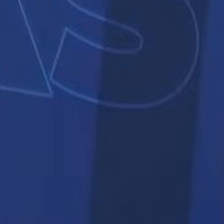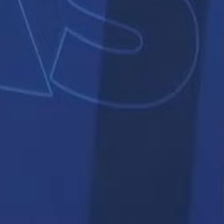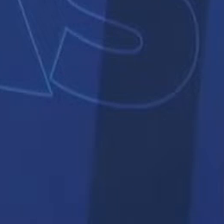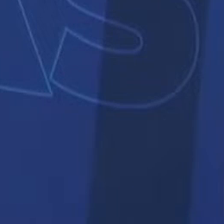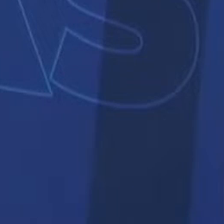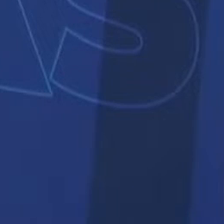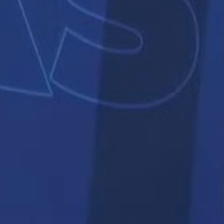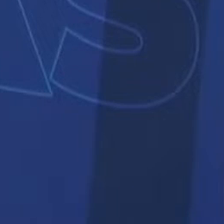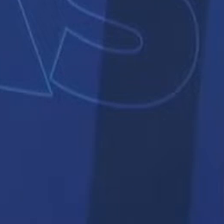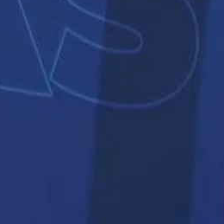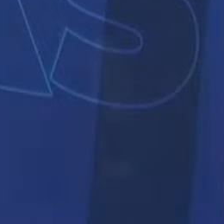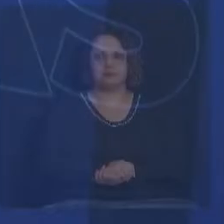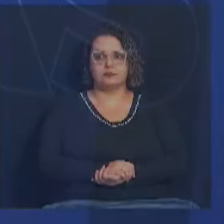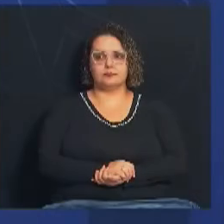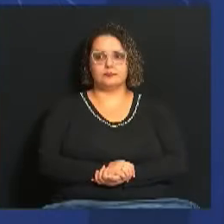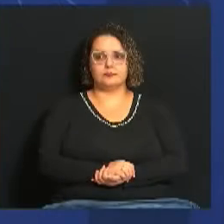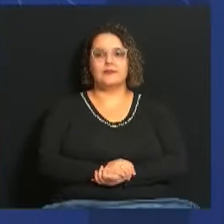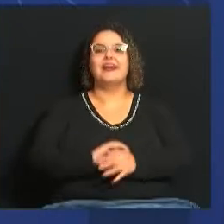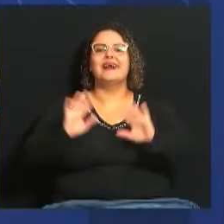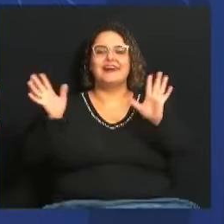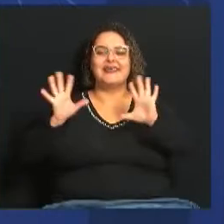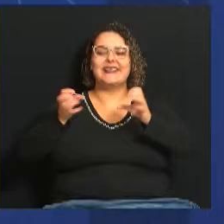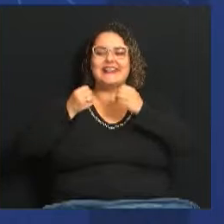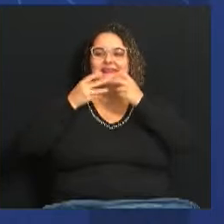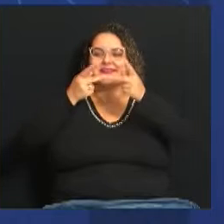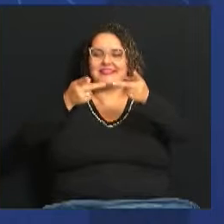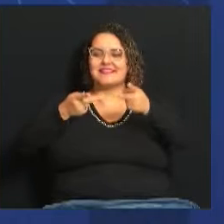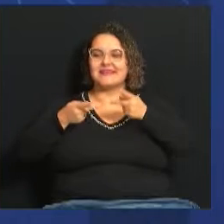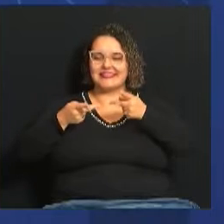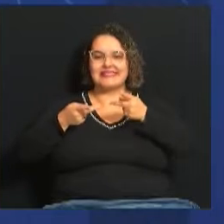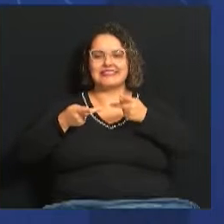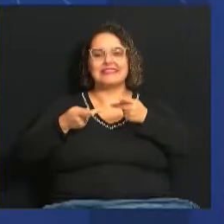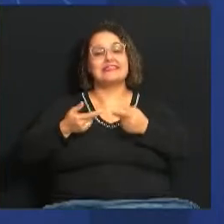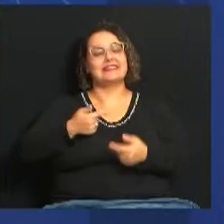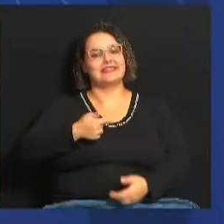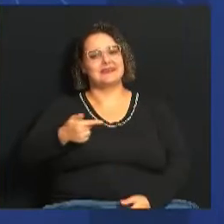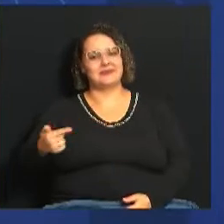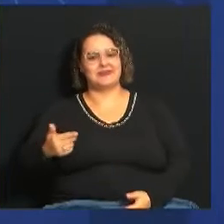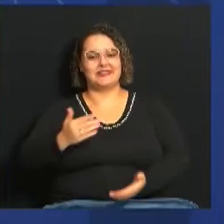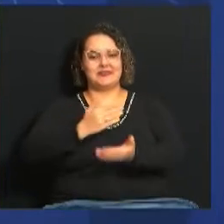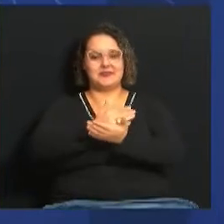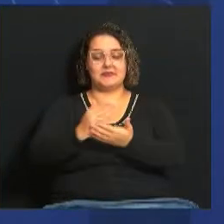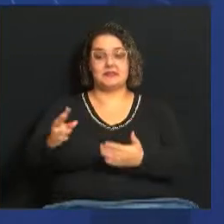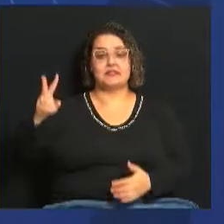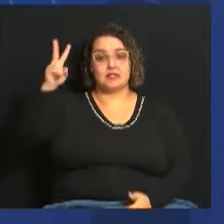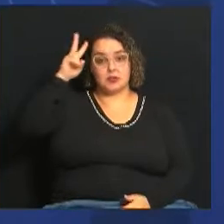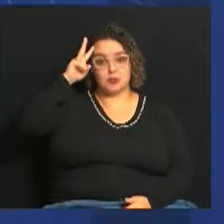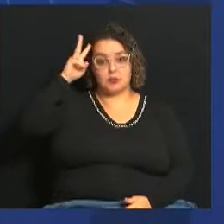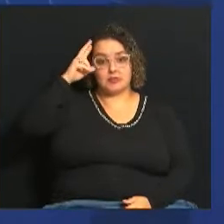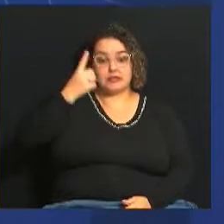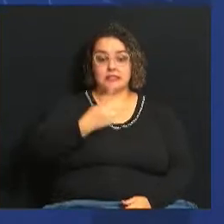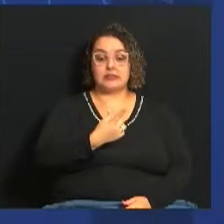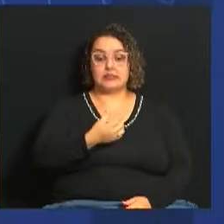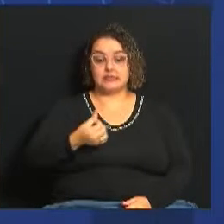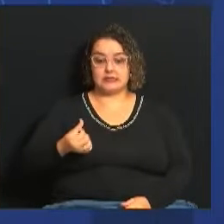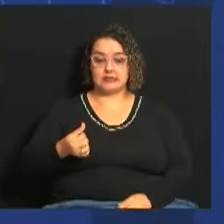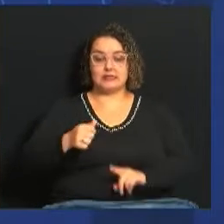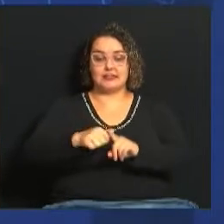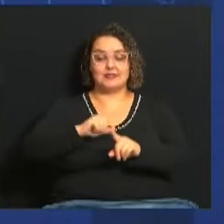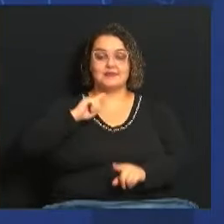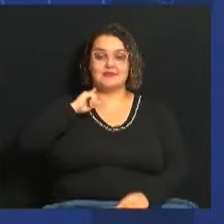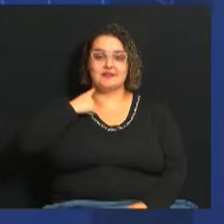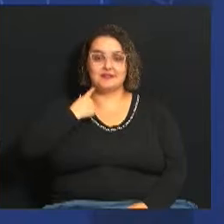Olá, seja bem-vinda, seja bem-vindo. Semana começando, segunda-feira, 16 de maio de